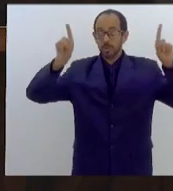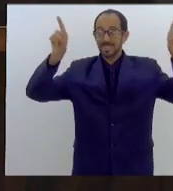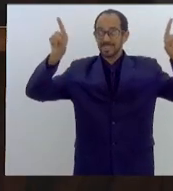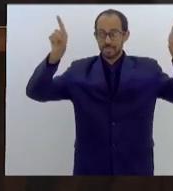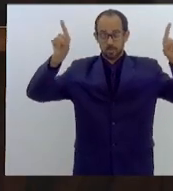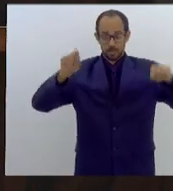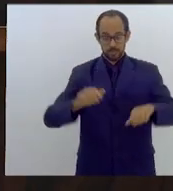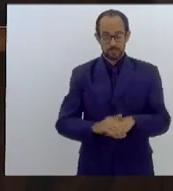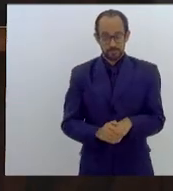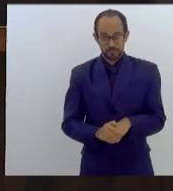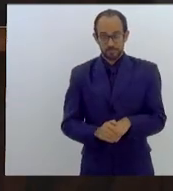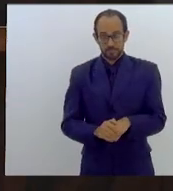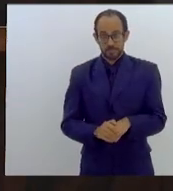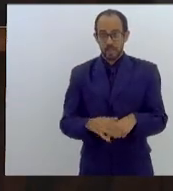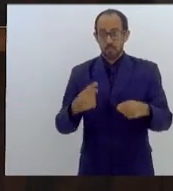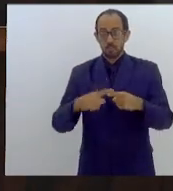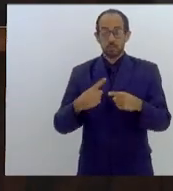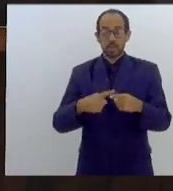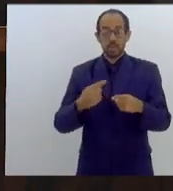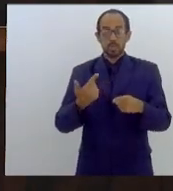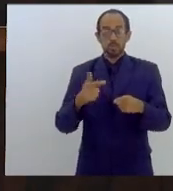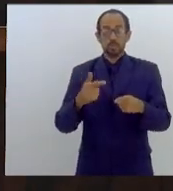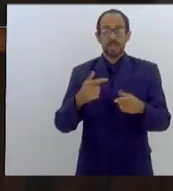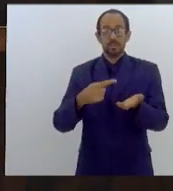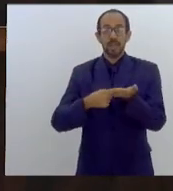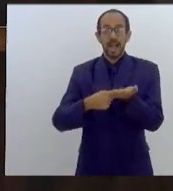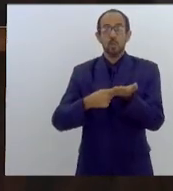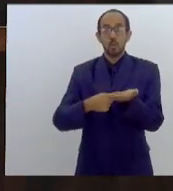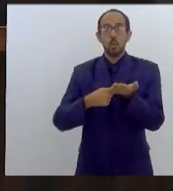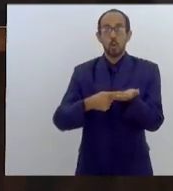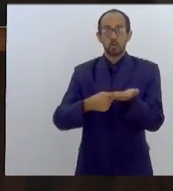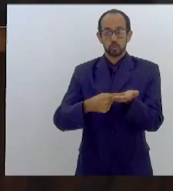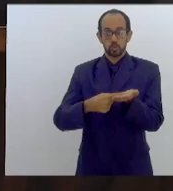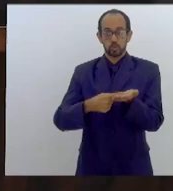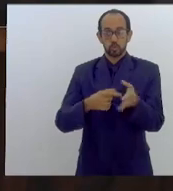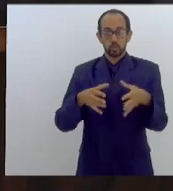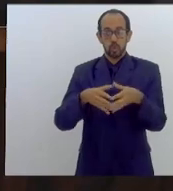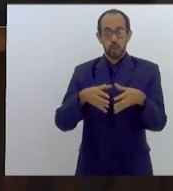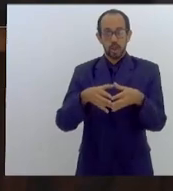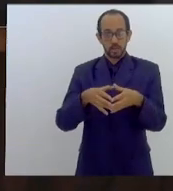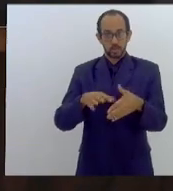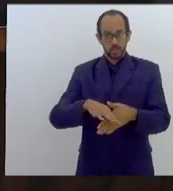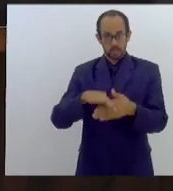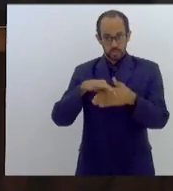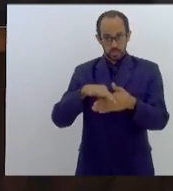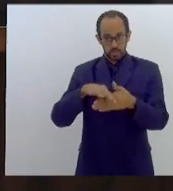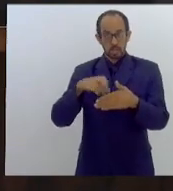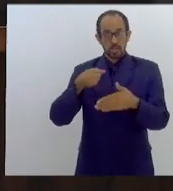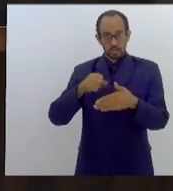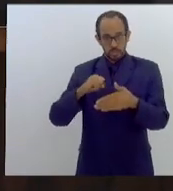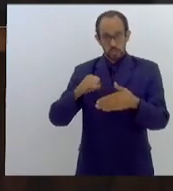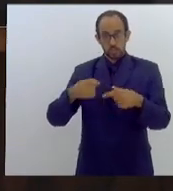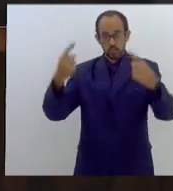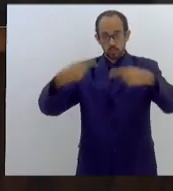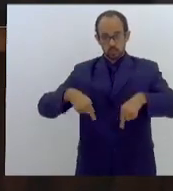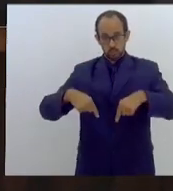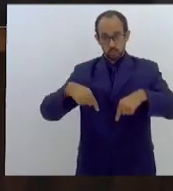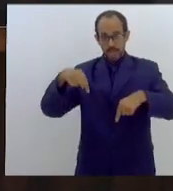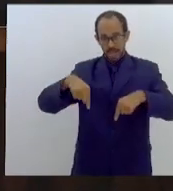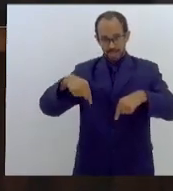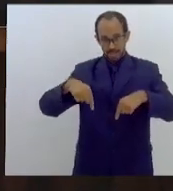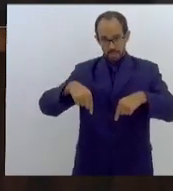galeria. É que não teve acordo no Colégio de Líderes em relação a esses vetos. Se nós formos enfrentarmos esse